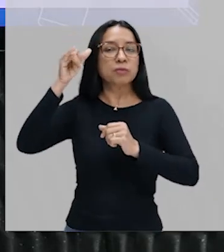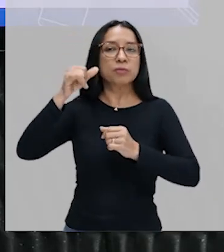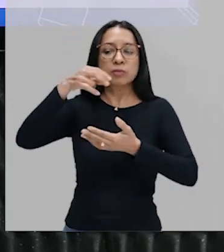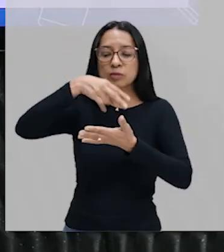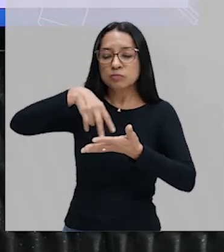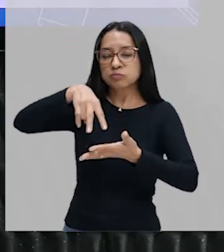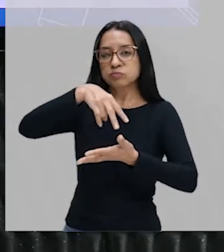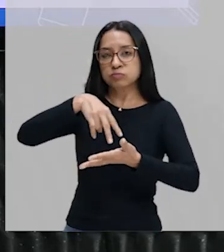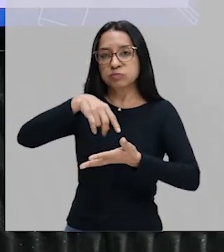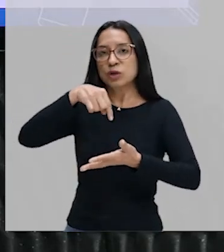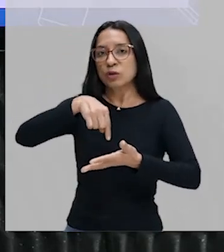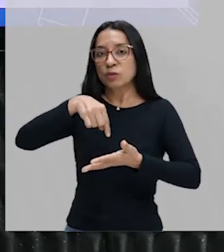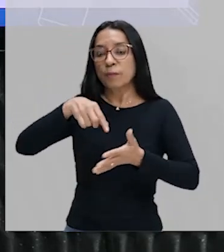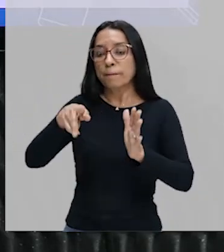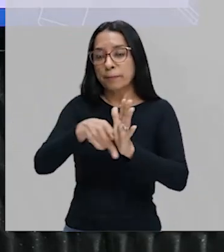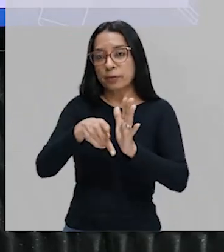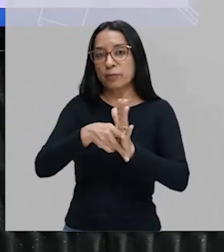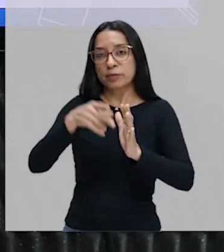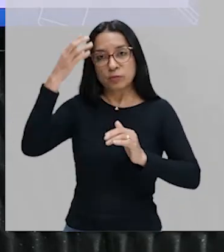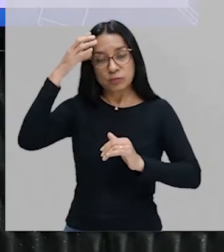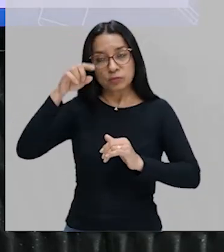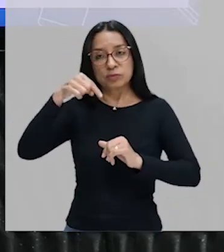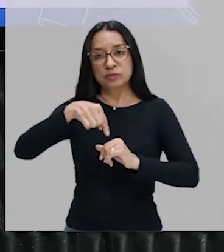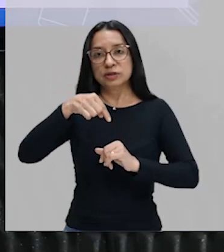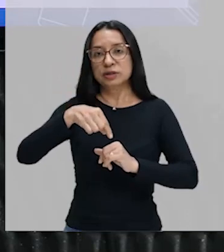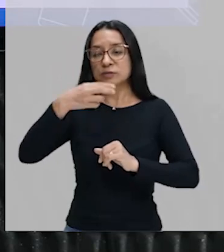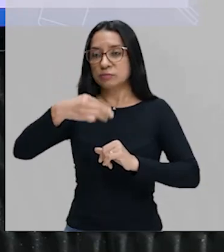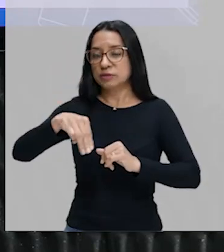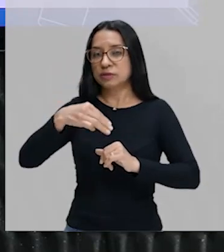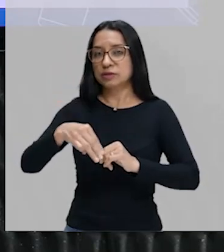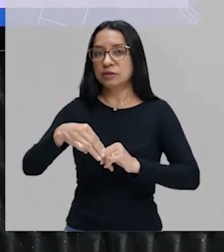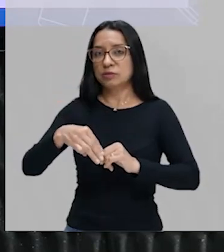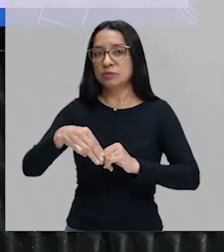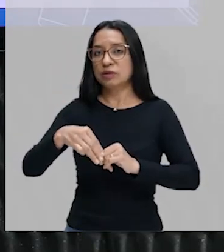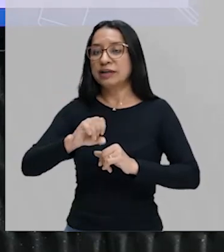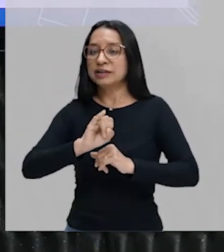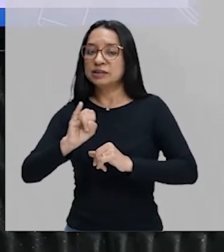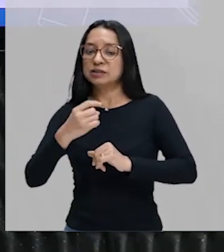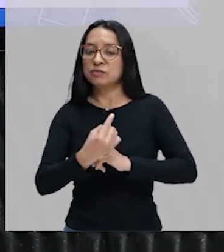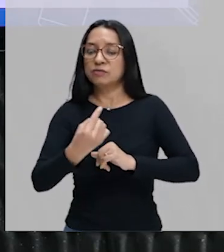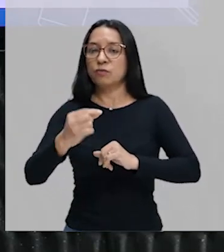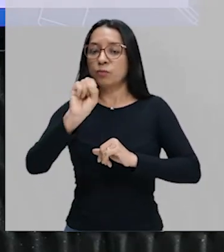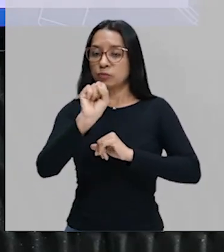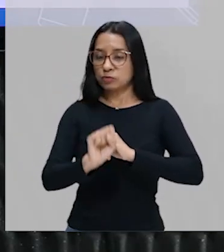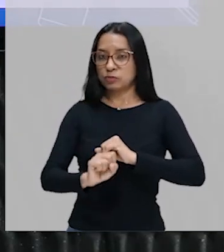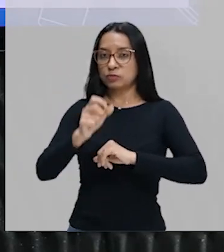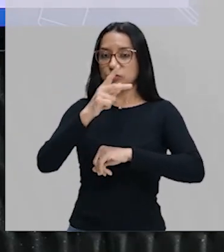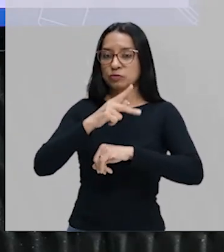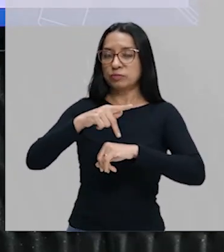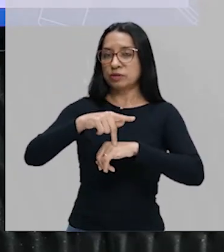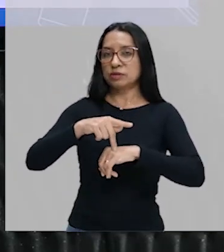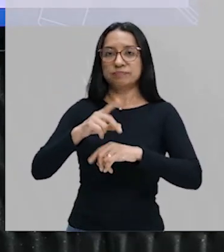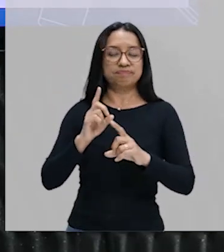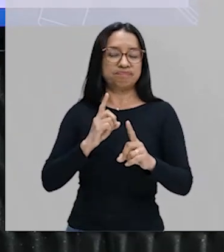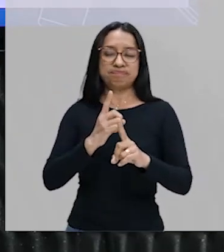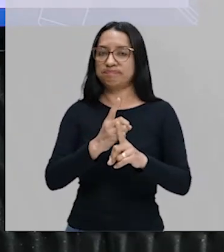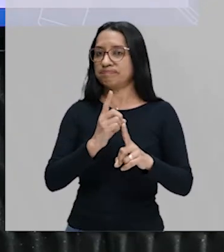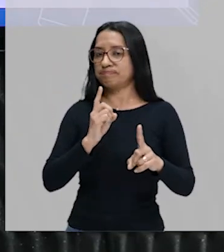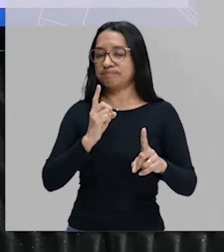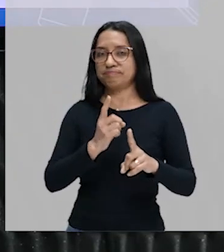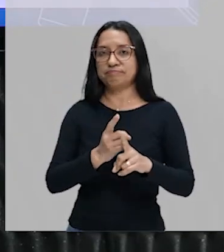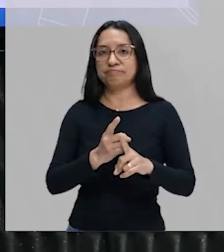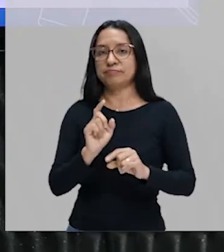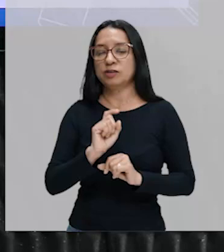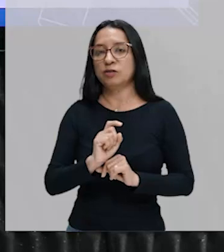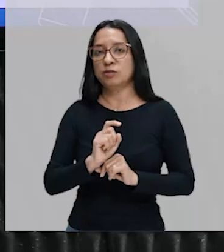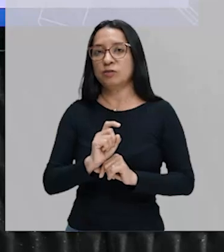daqui, que se tu for, por exemplo, para o sul do país, tu já não vai encontrar. Então, existem essas diversidades, mas dentro de tudo